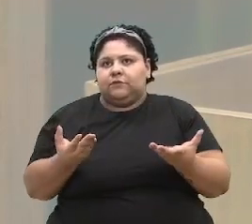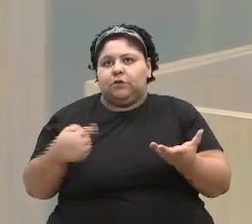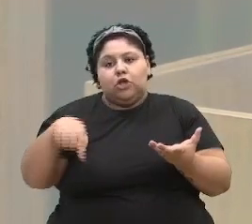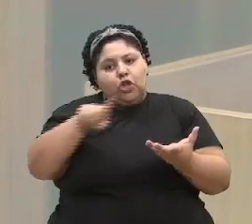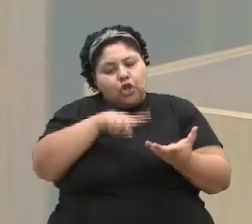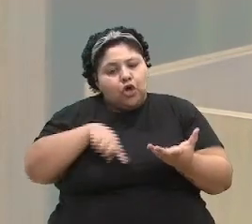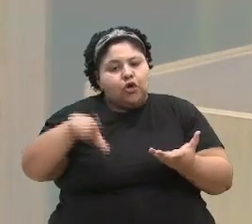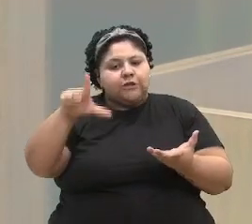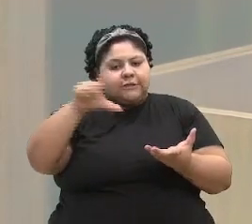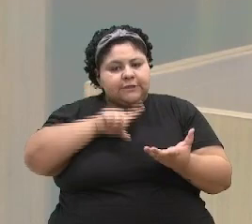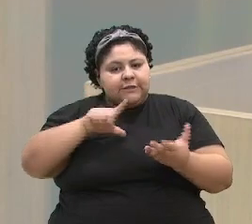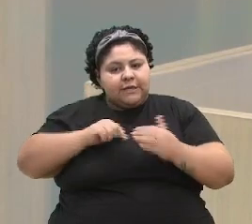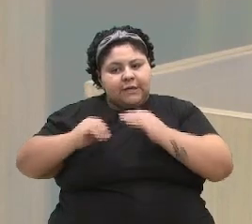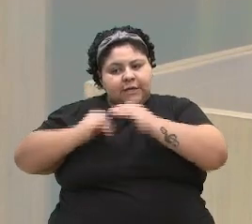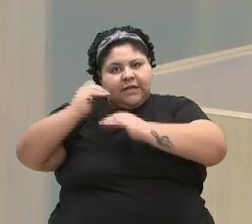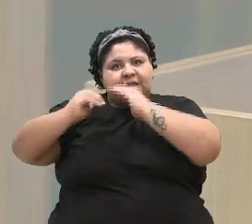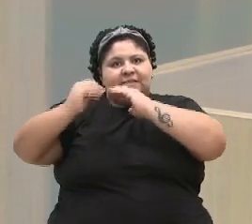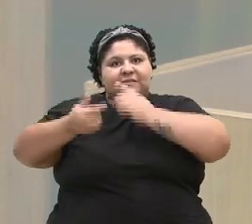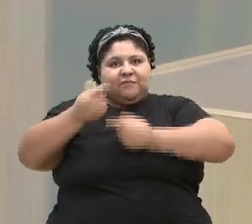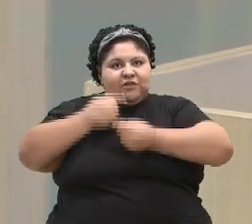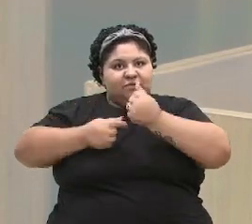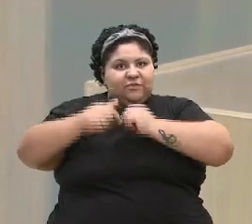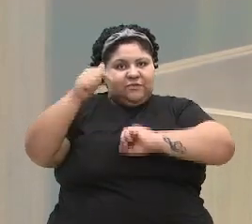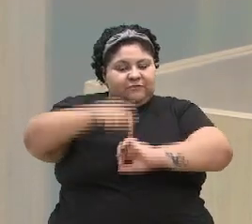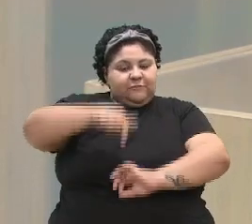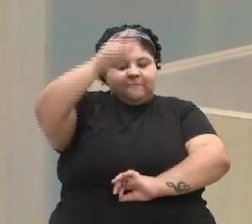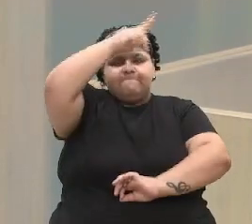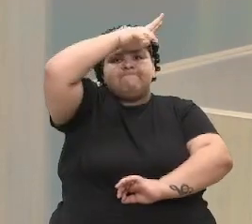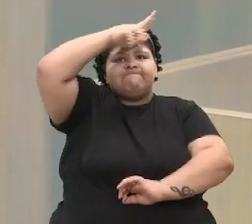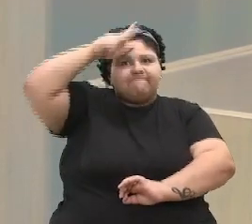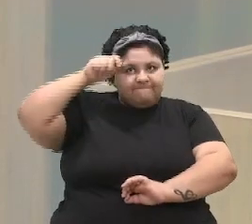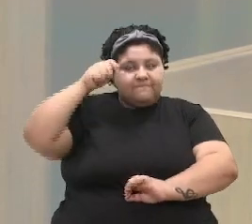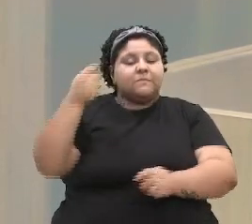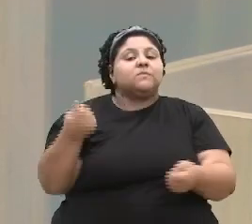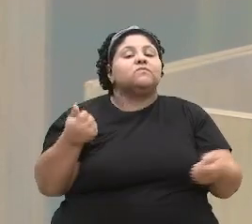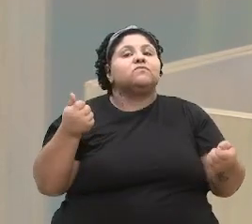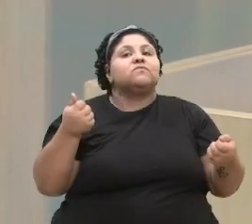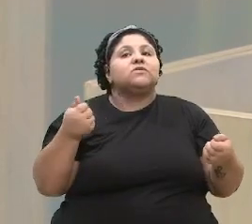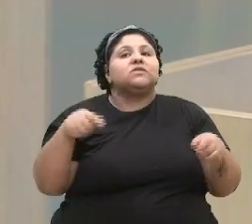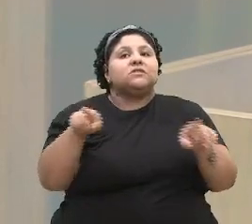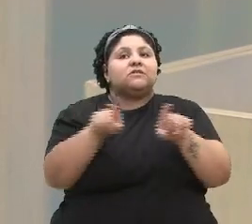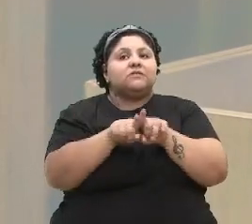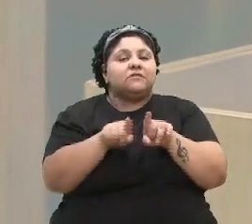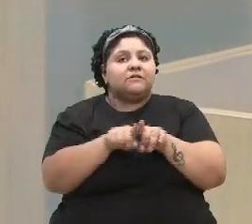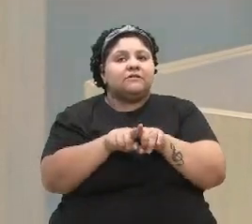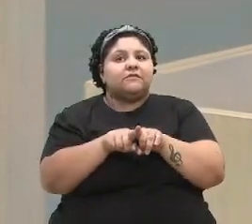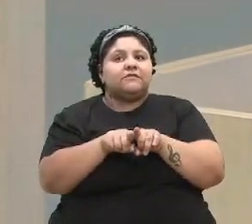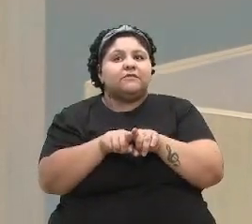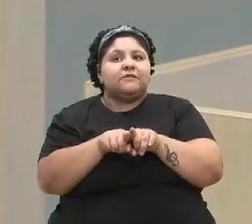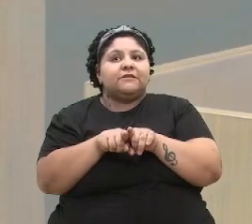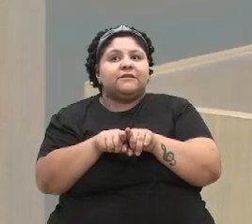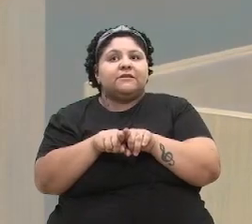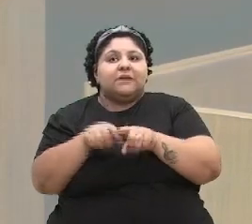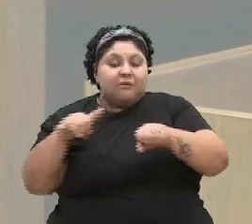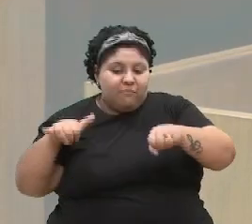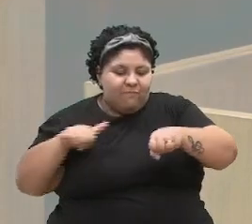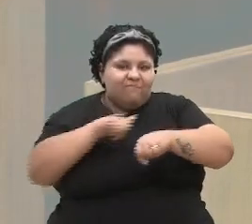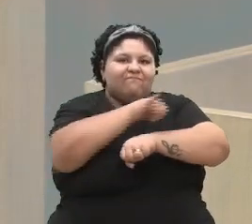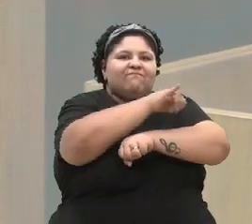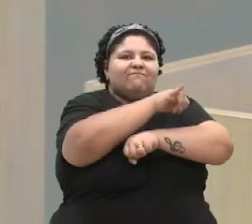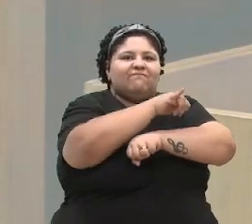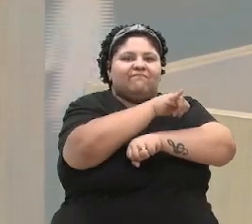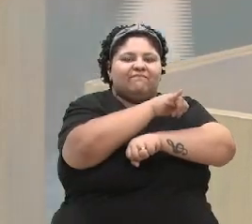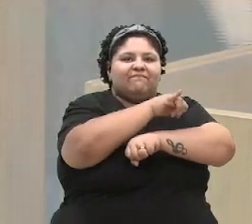ter crescimento econômico do nosso município de Caxias do Sul, justamente é pelas portas do nosso aeroporto, que